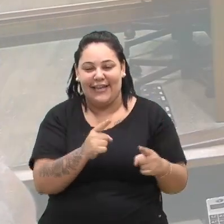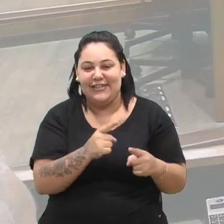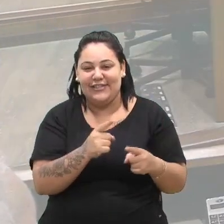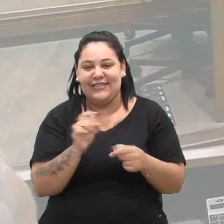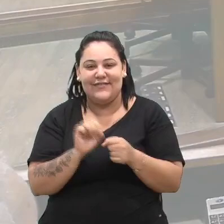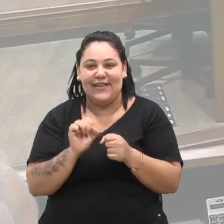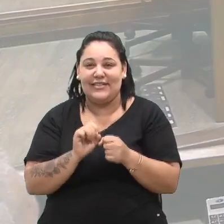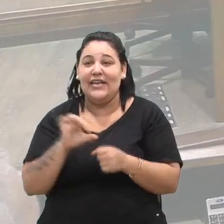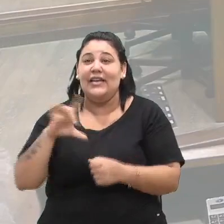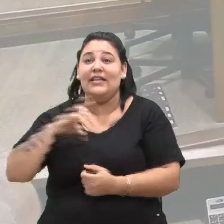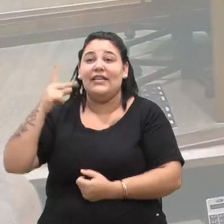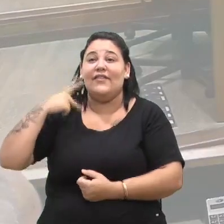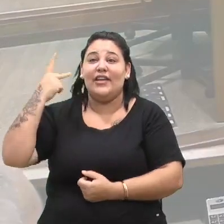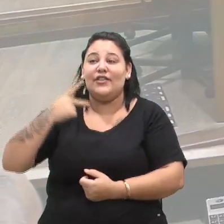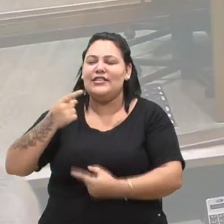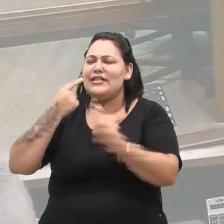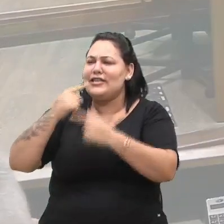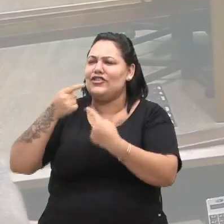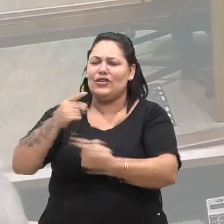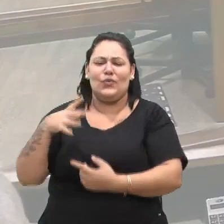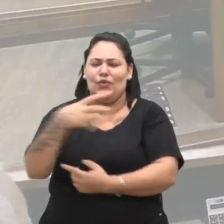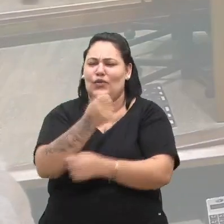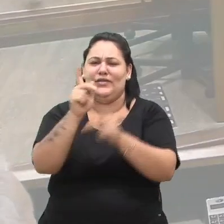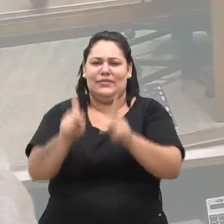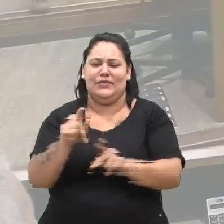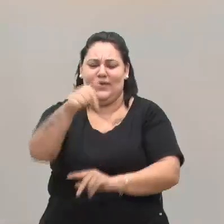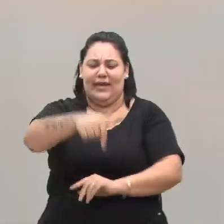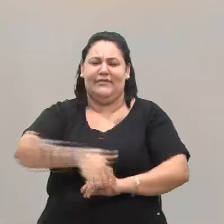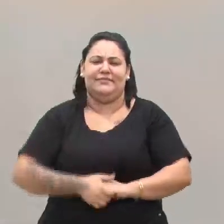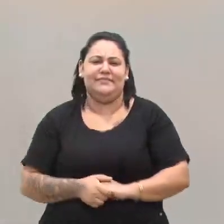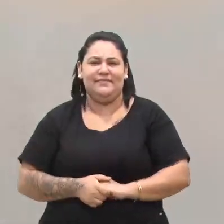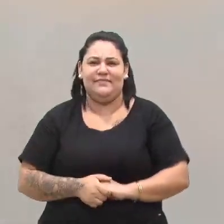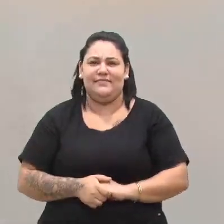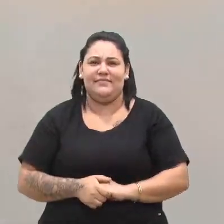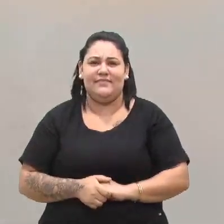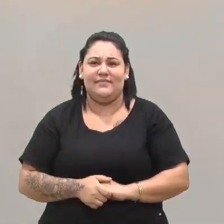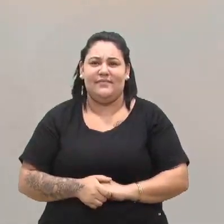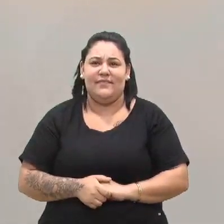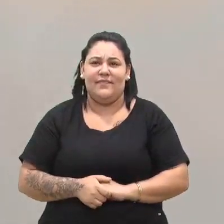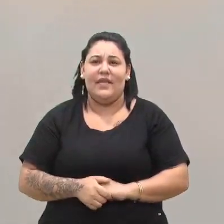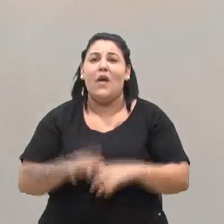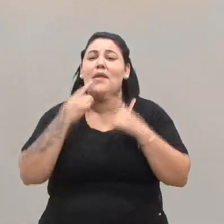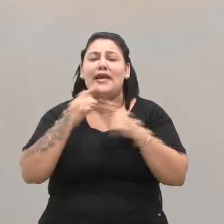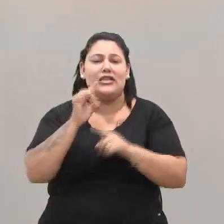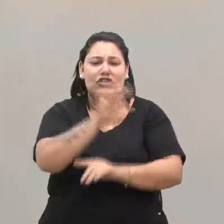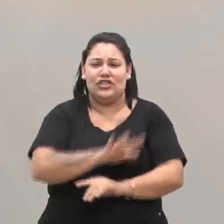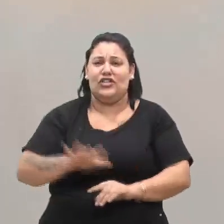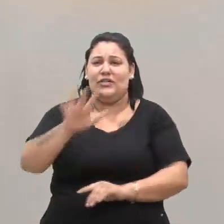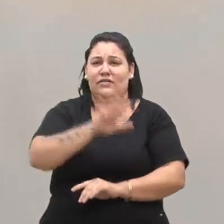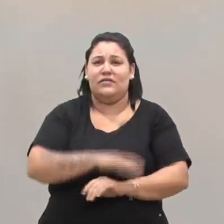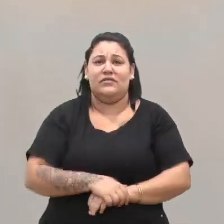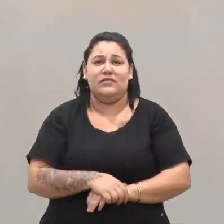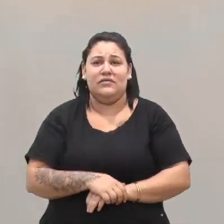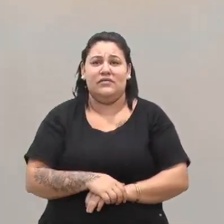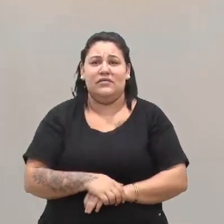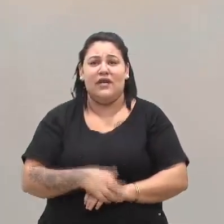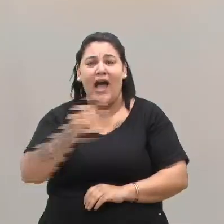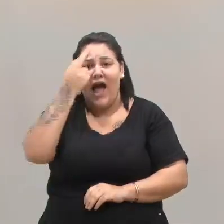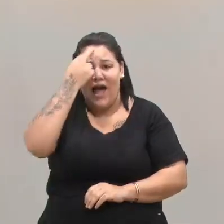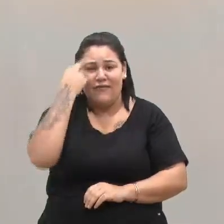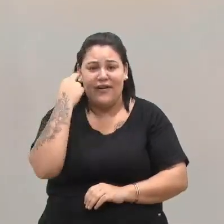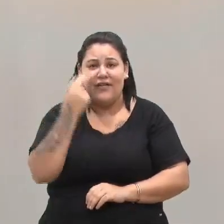vereadores que criticam todo mundo aqui. É uma crítica geral. O Rafael Bueno, que eu citei